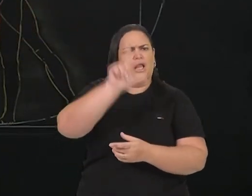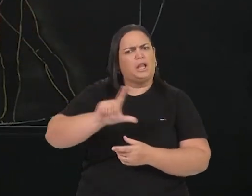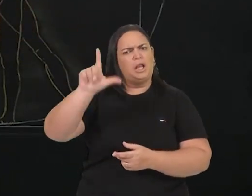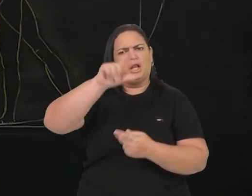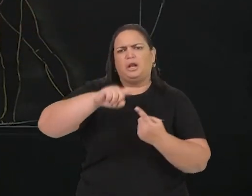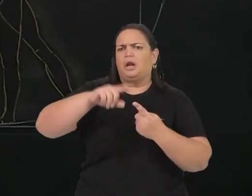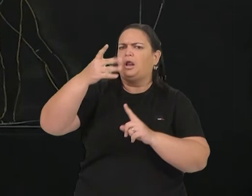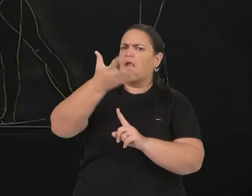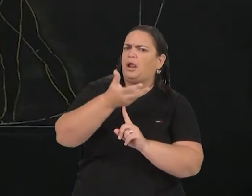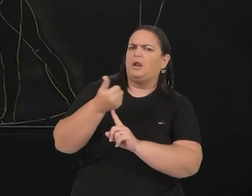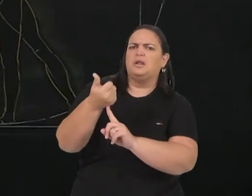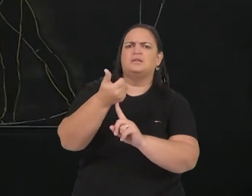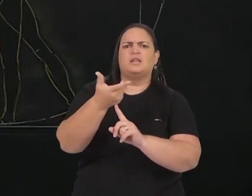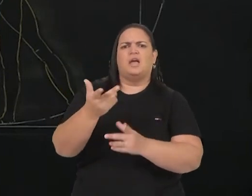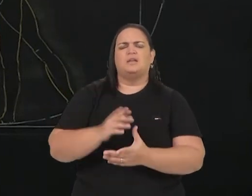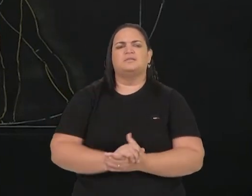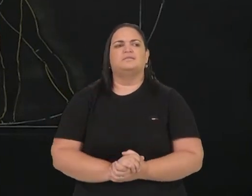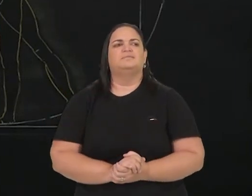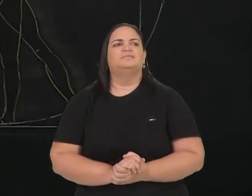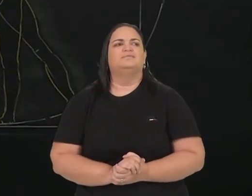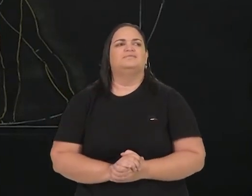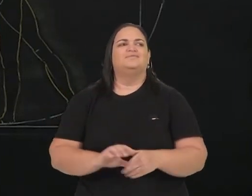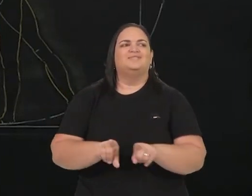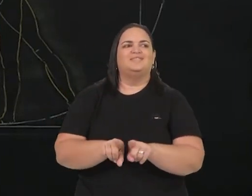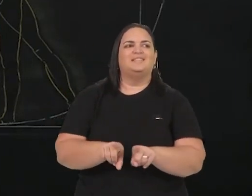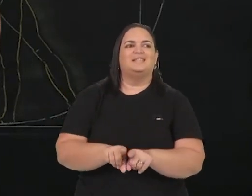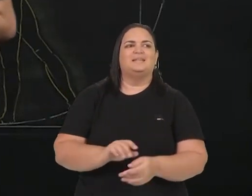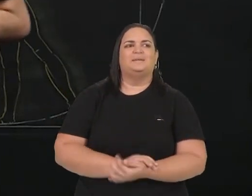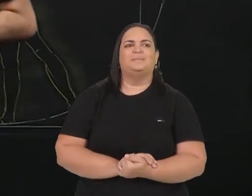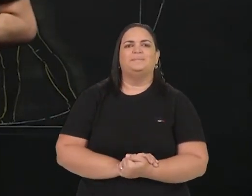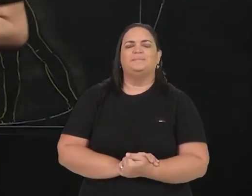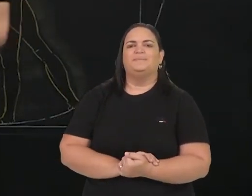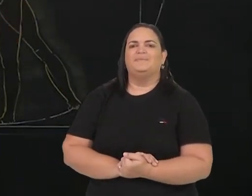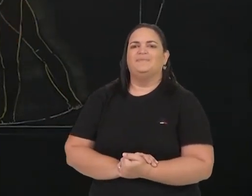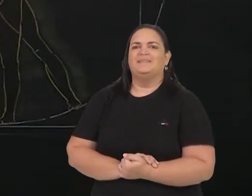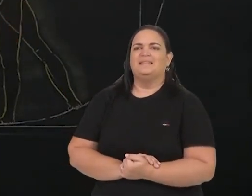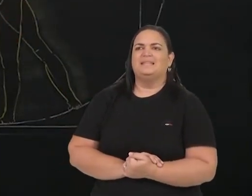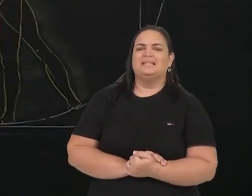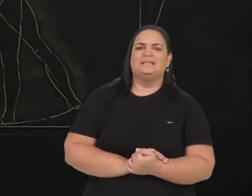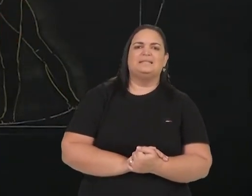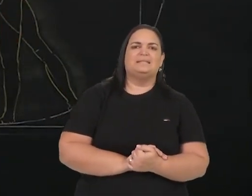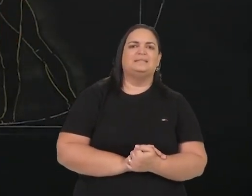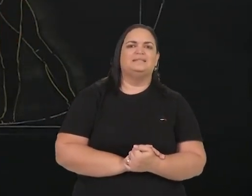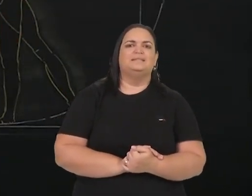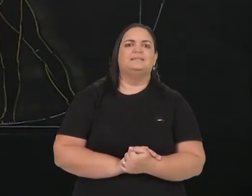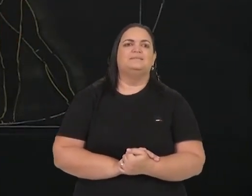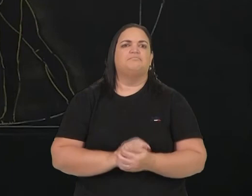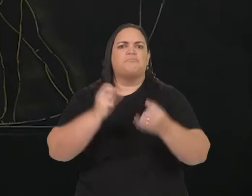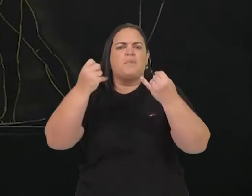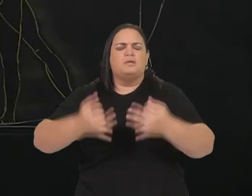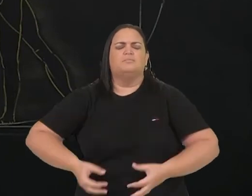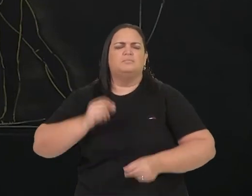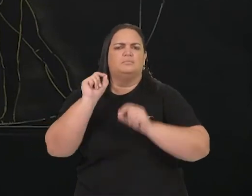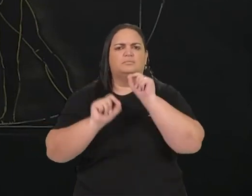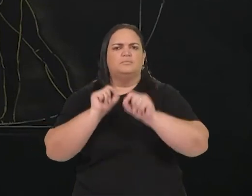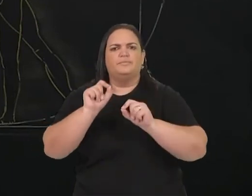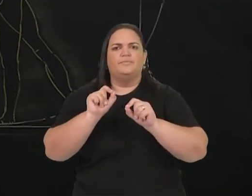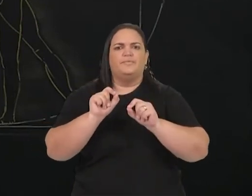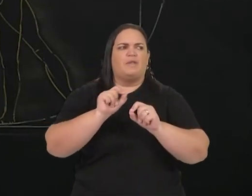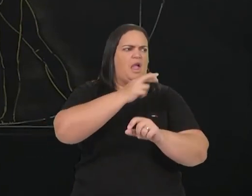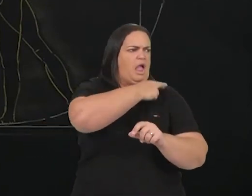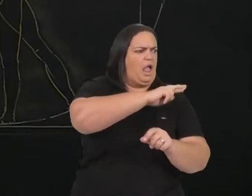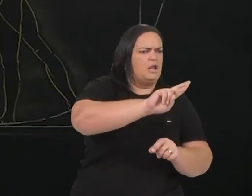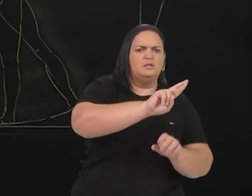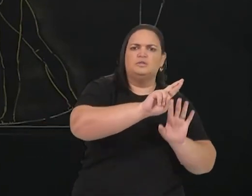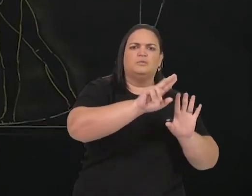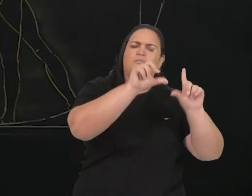isso até o nome humanismo, o abandono, ou pelo menos o maior afastamento das explicações pela